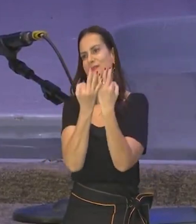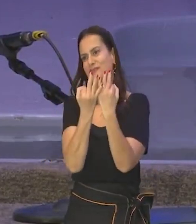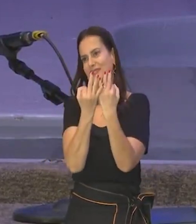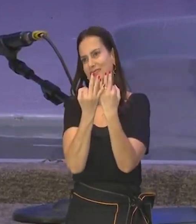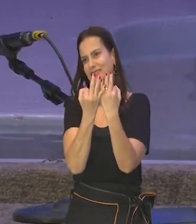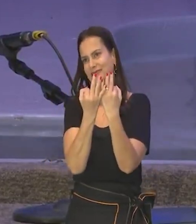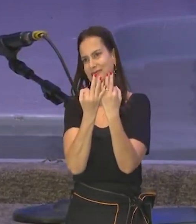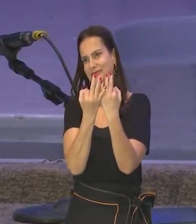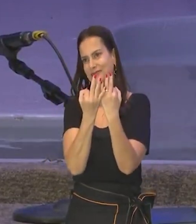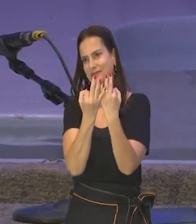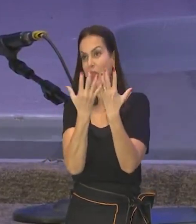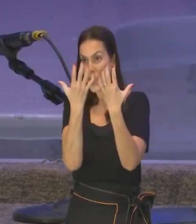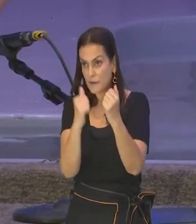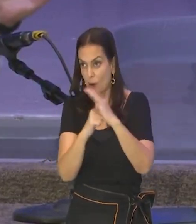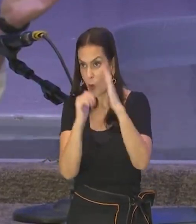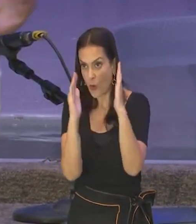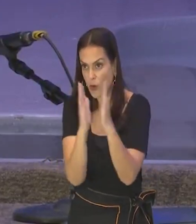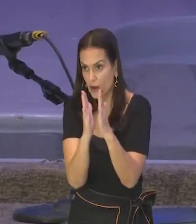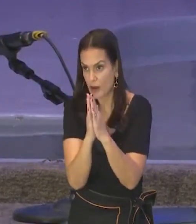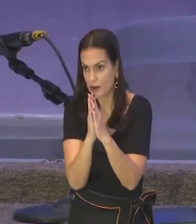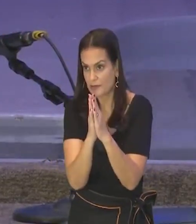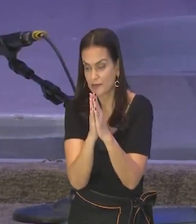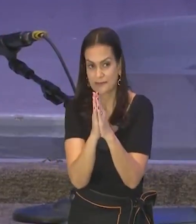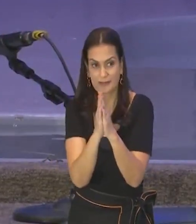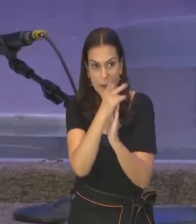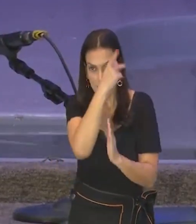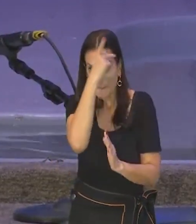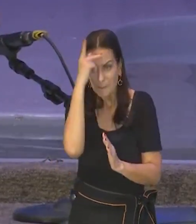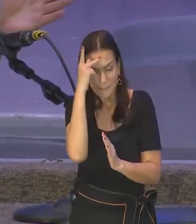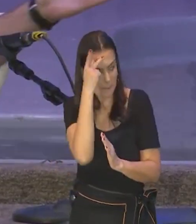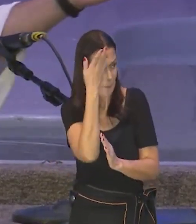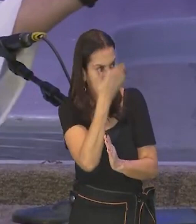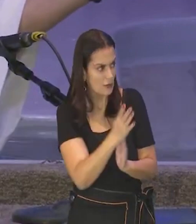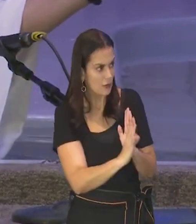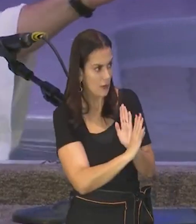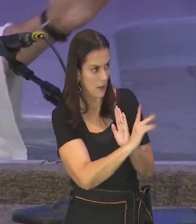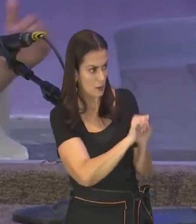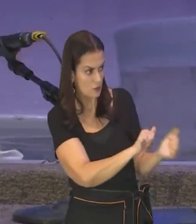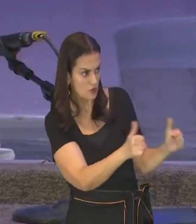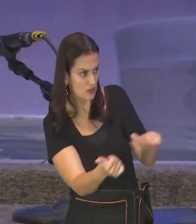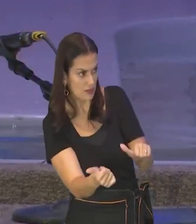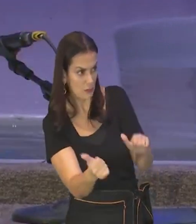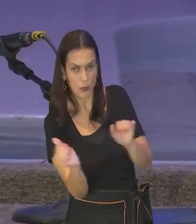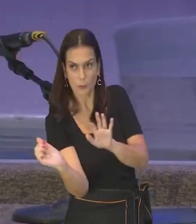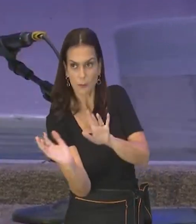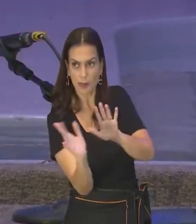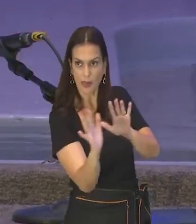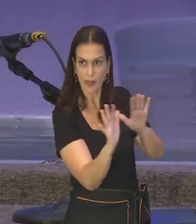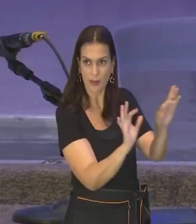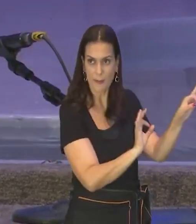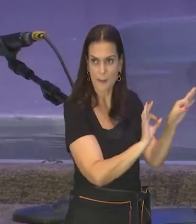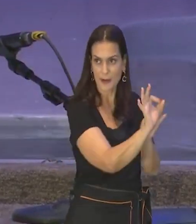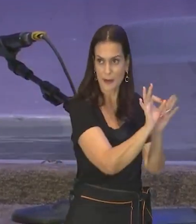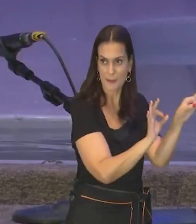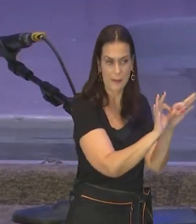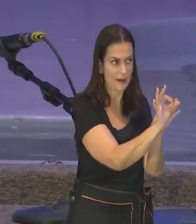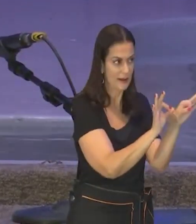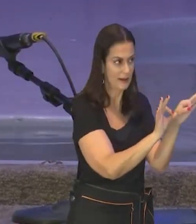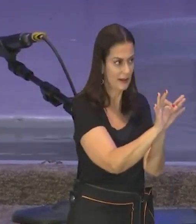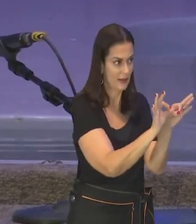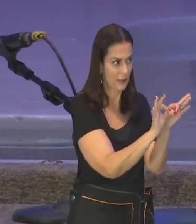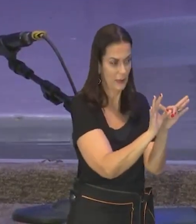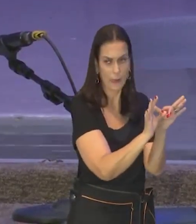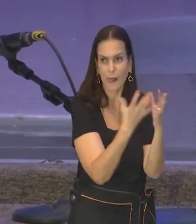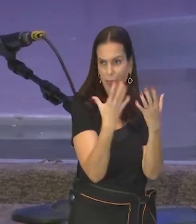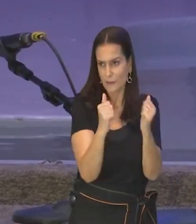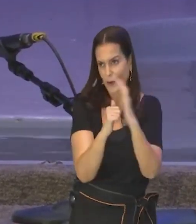família. Vamos orar. Vou pedir que os nossos candidatos a batismos se desloquem para o preparo. Feche